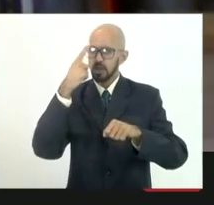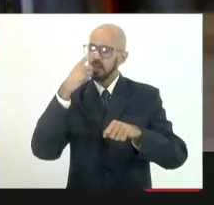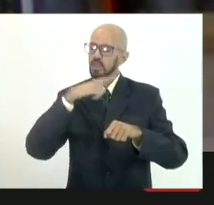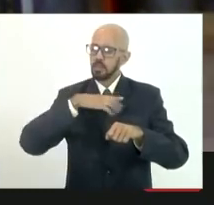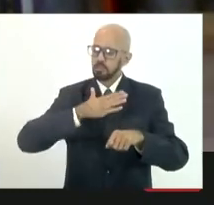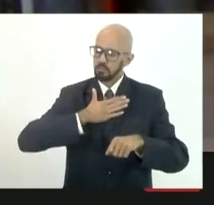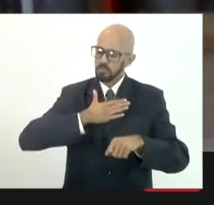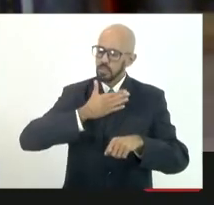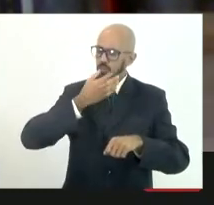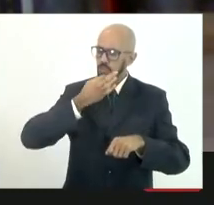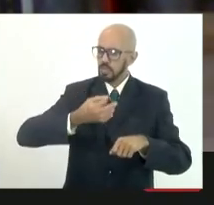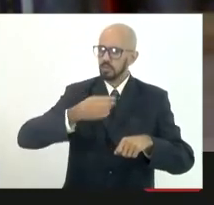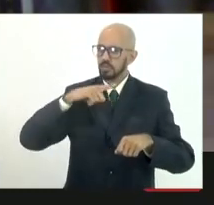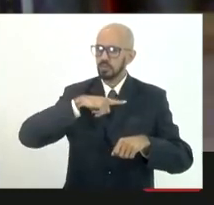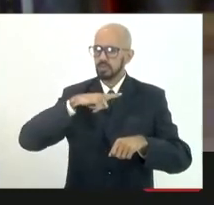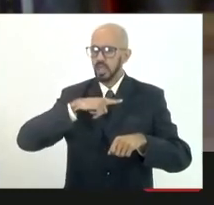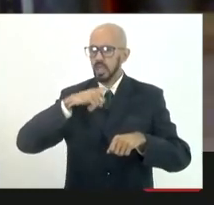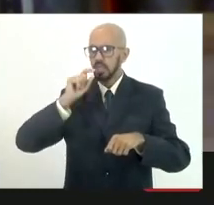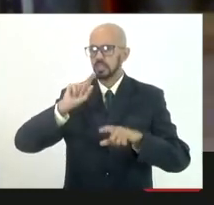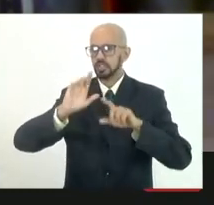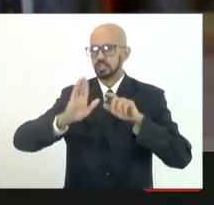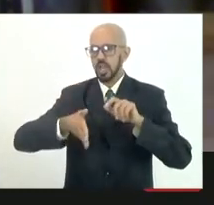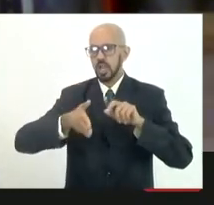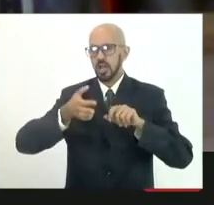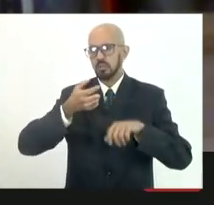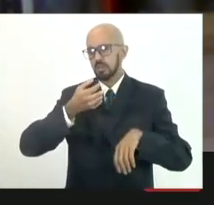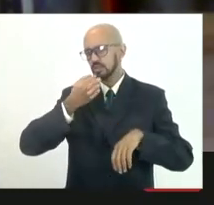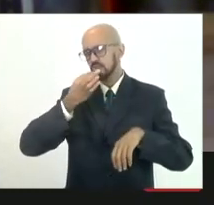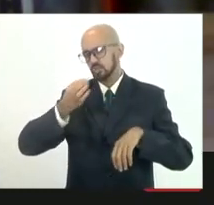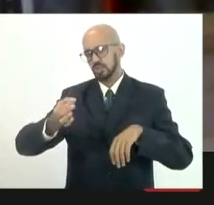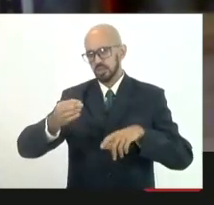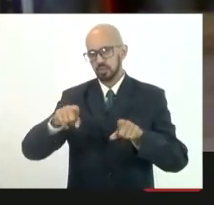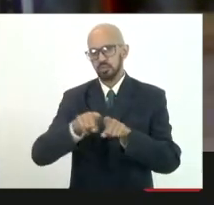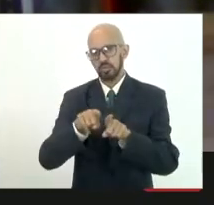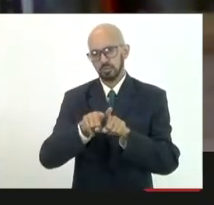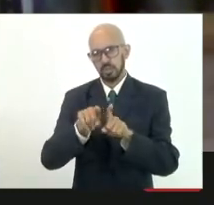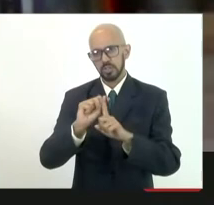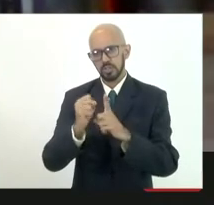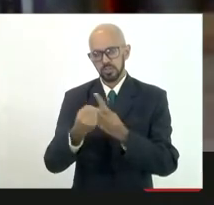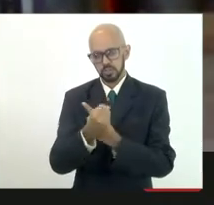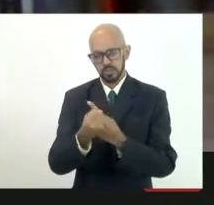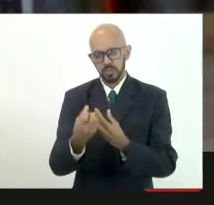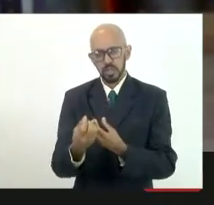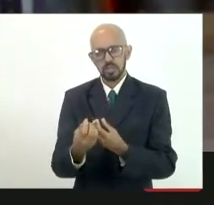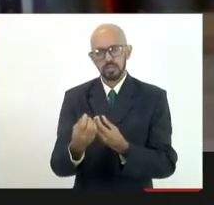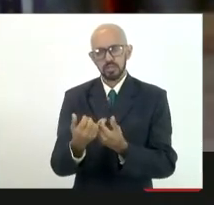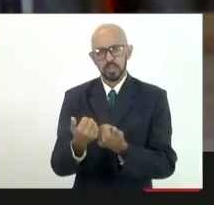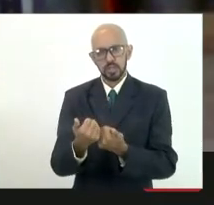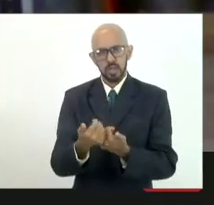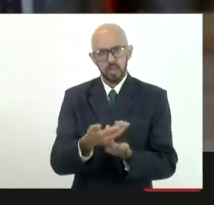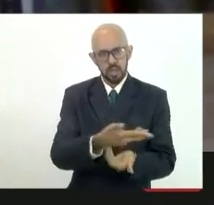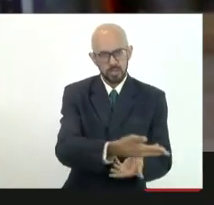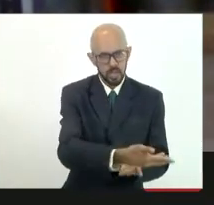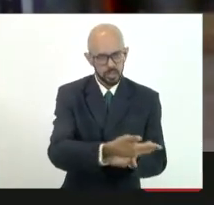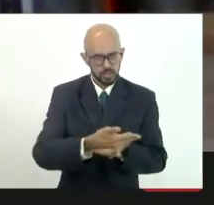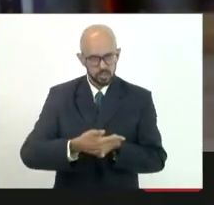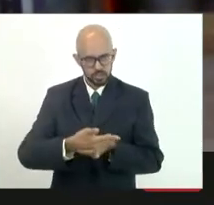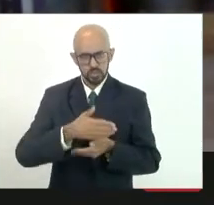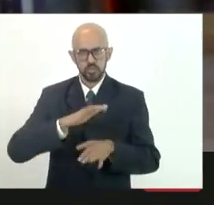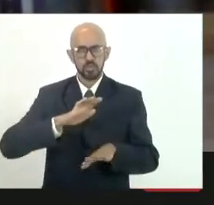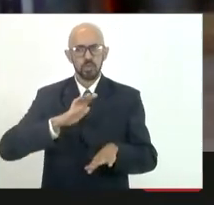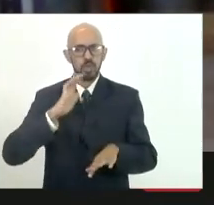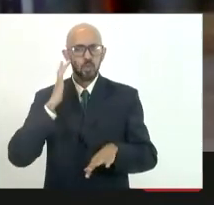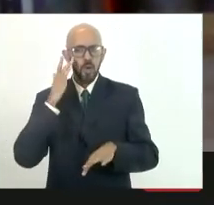existe alguma indicação a partir do programa de assistência às vítimas de intolerância. Não sei se talvez valha a